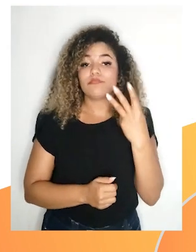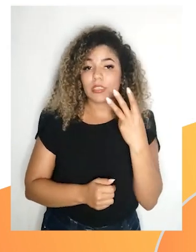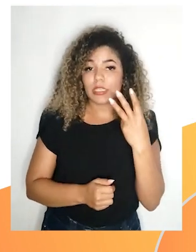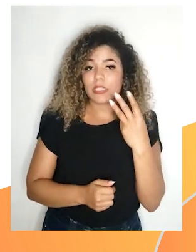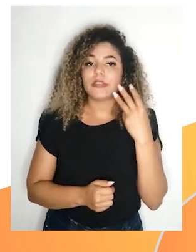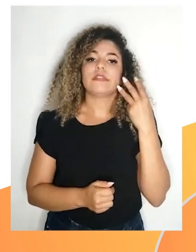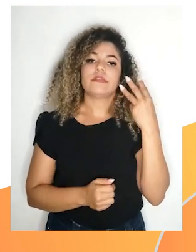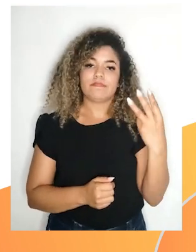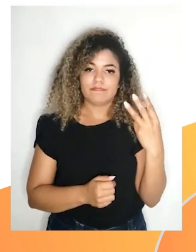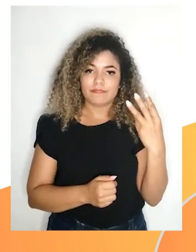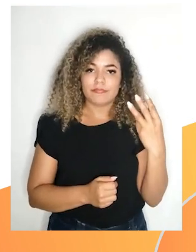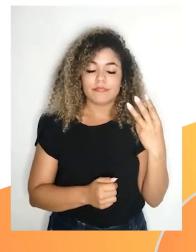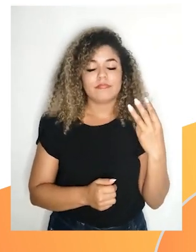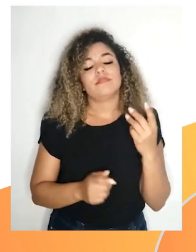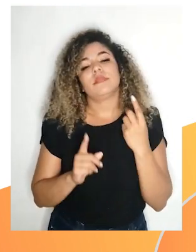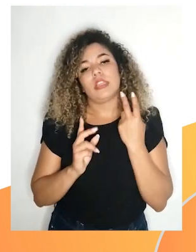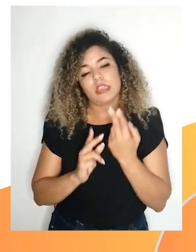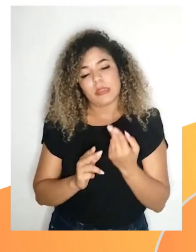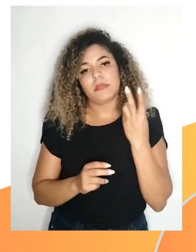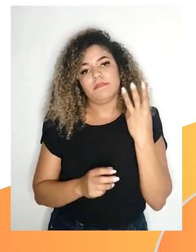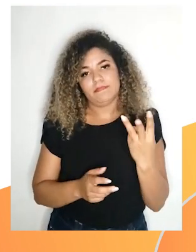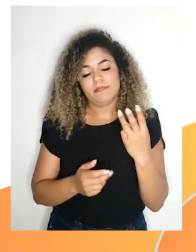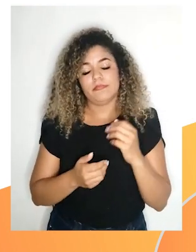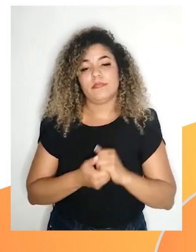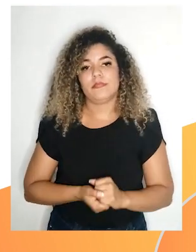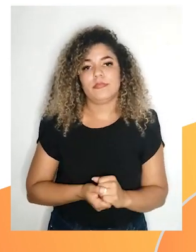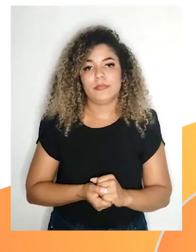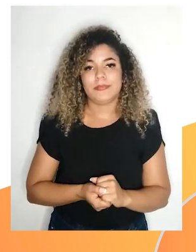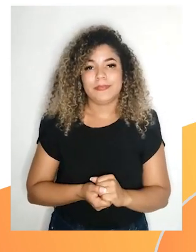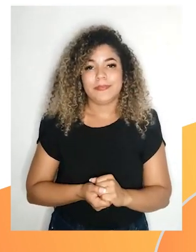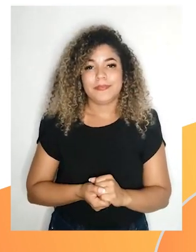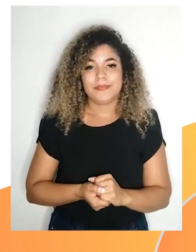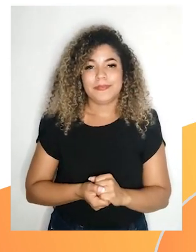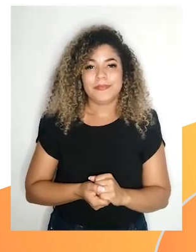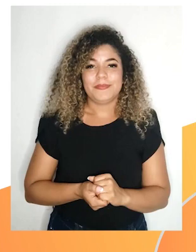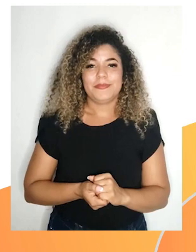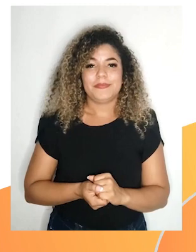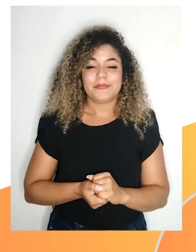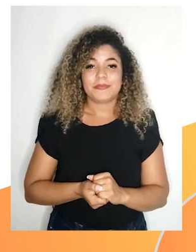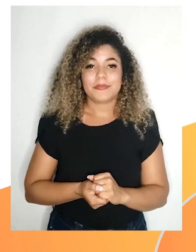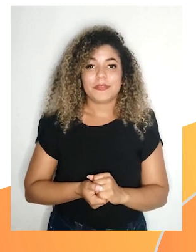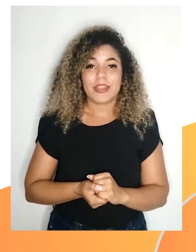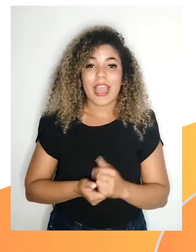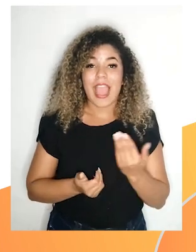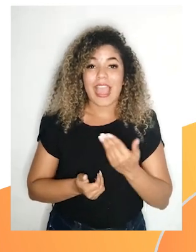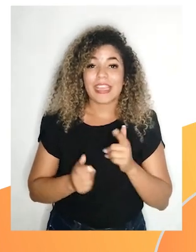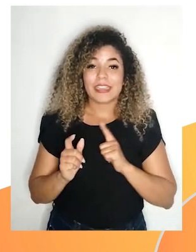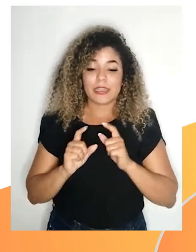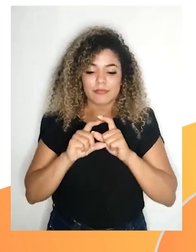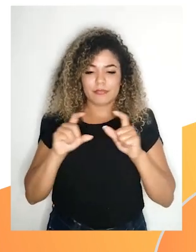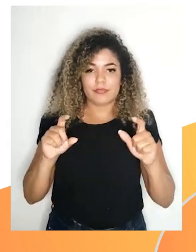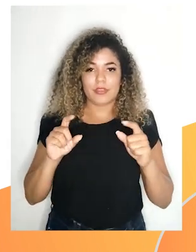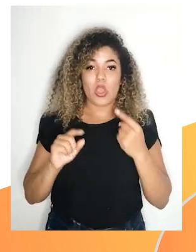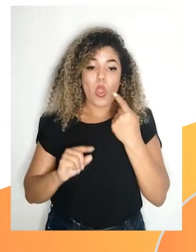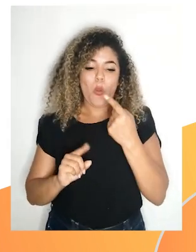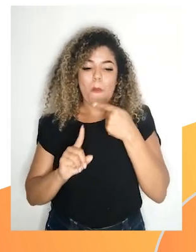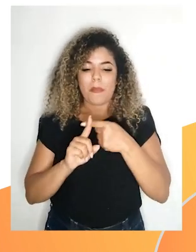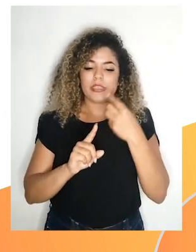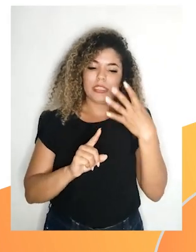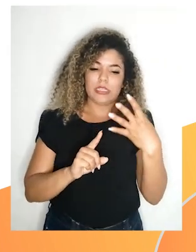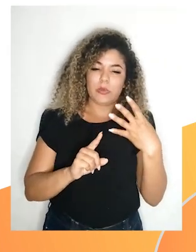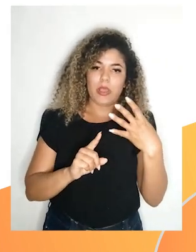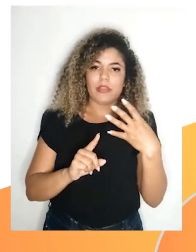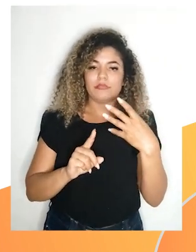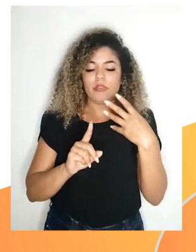certo? O último lá também tem que ser 3. E aqui a gente tem que 1 mais 3 é 4, 4 mais